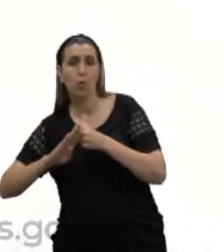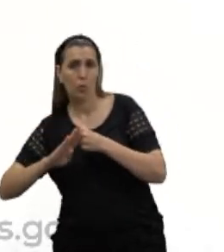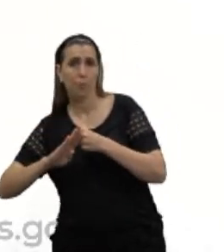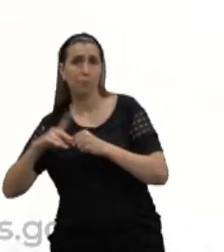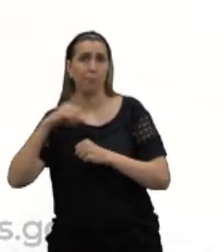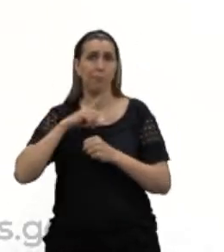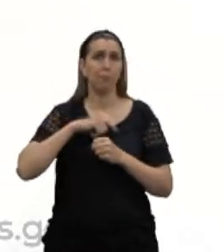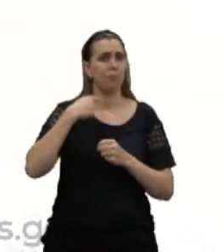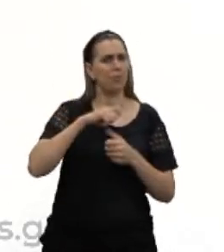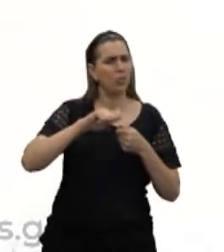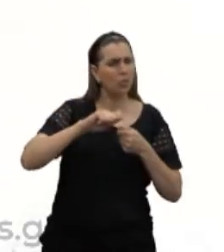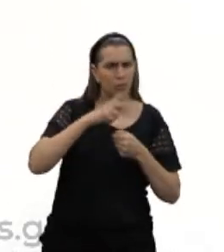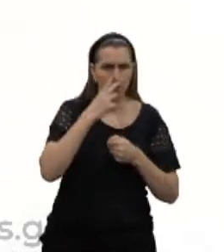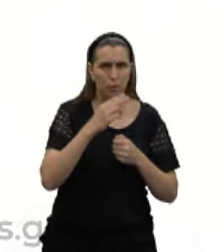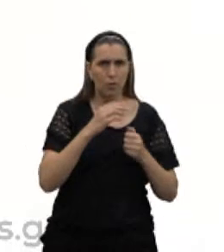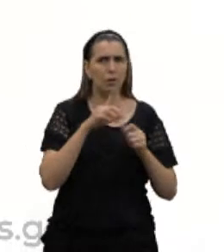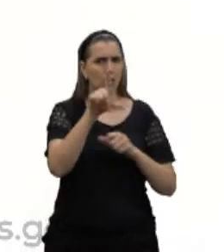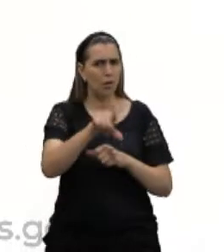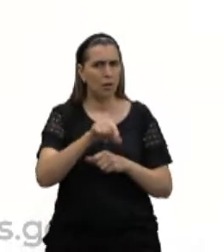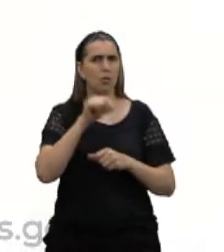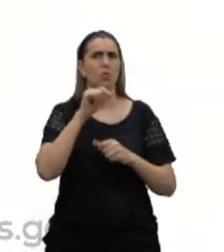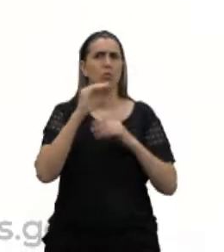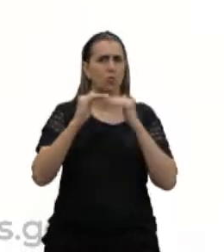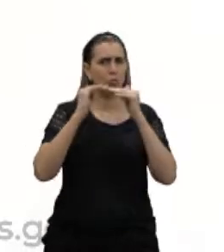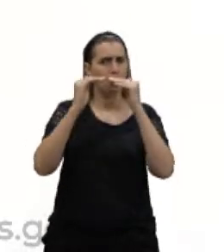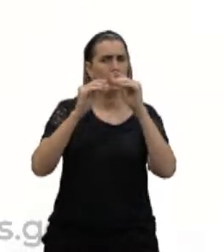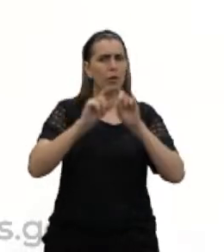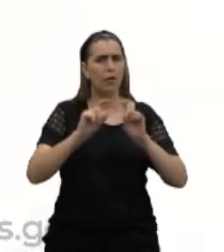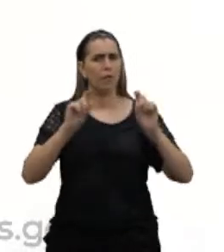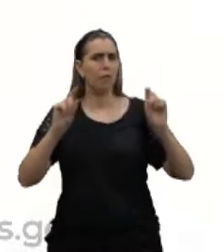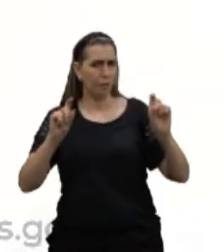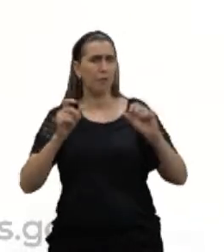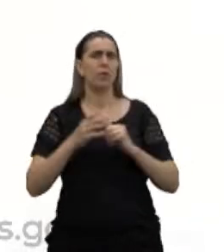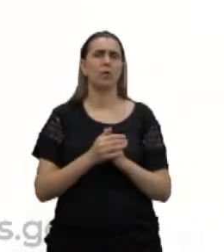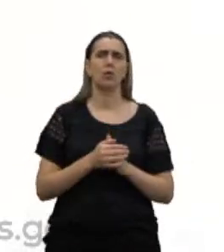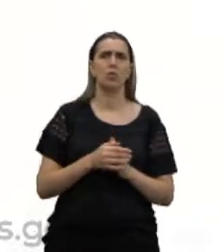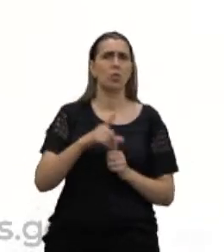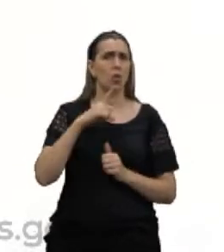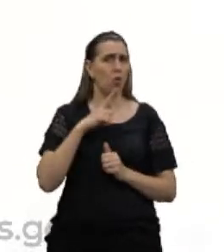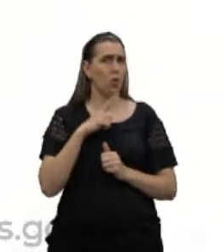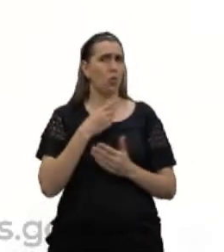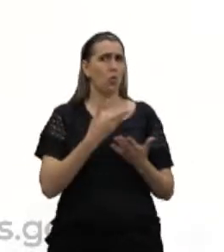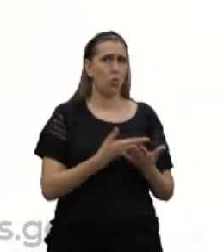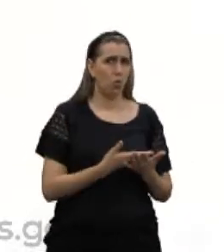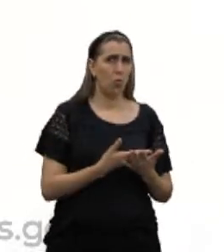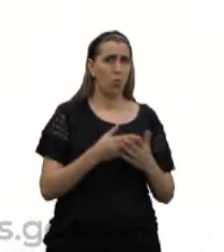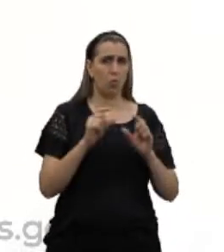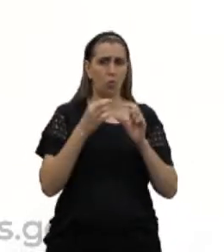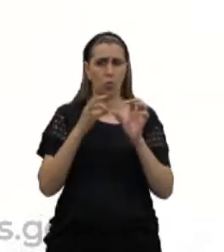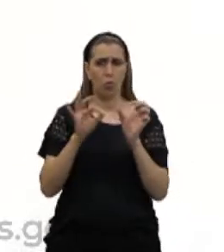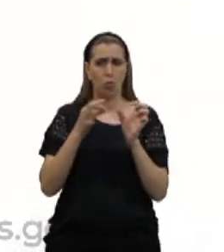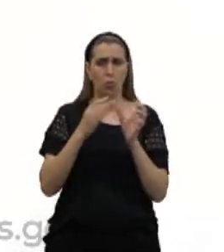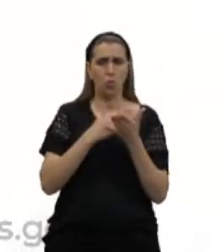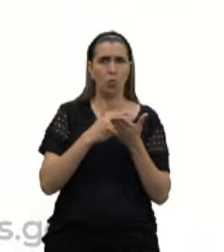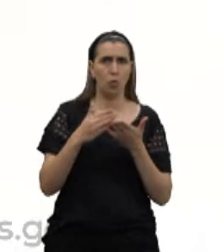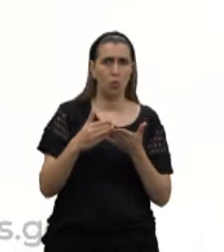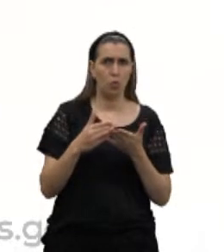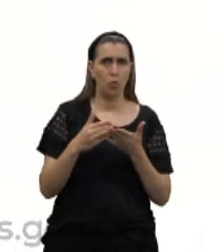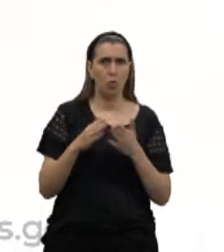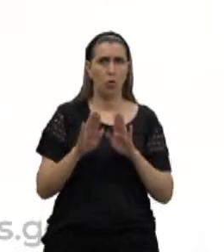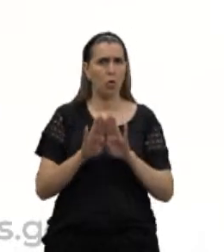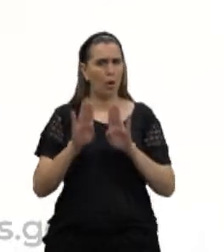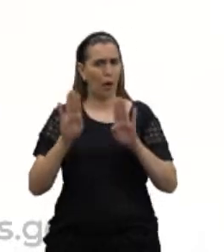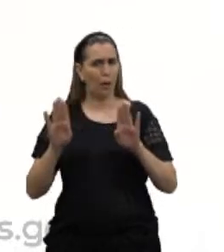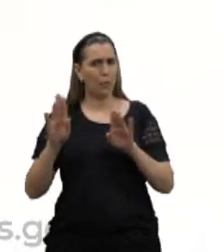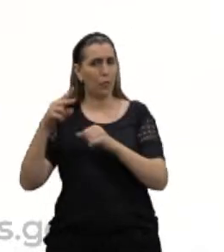gente tem que fazer a mesma escolha no decorrer da sentença. Então, ali eu tenho, no caso da oração inicial, eu tenho abrir,